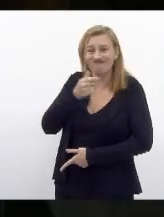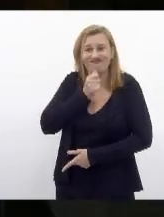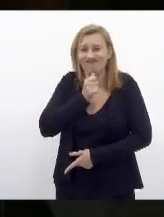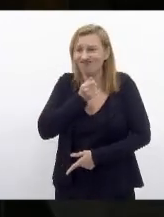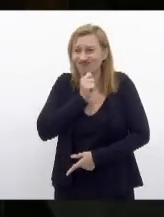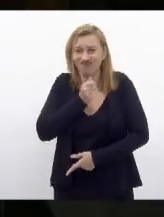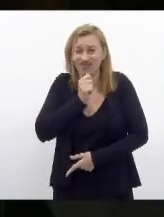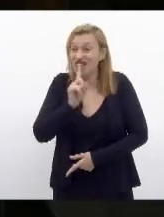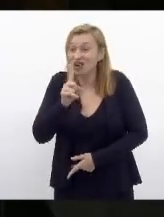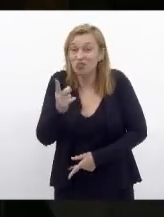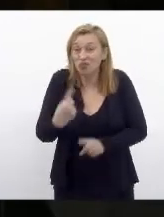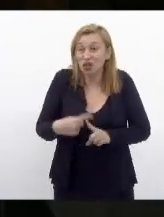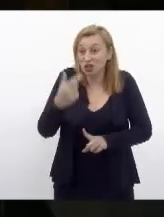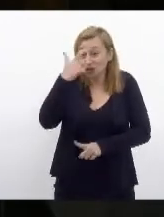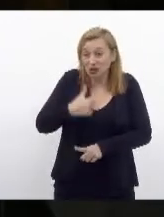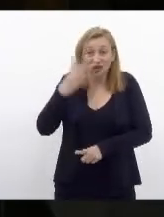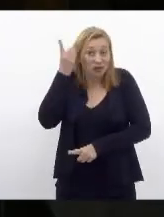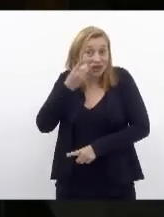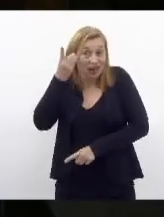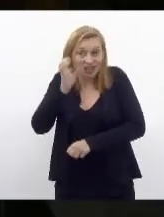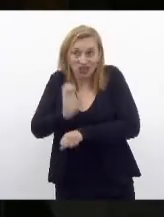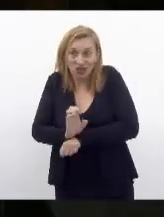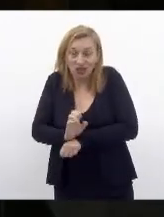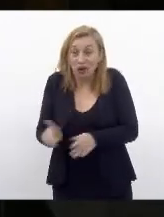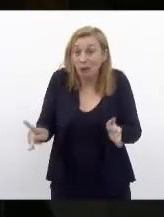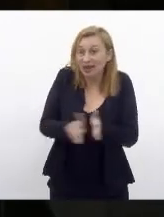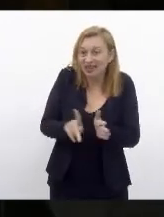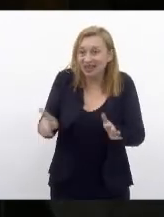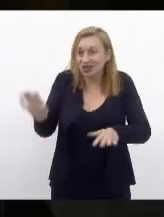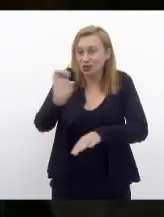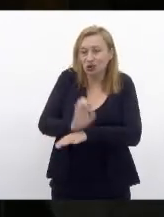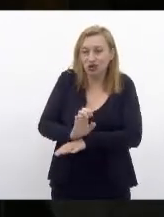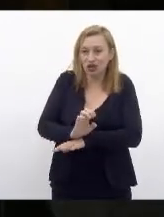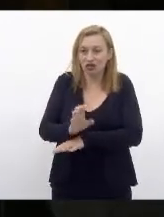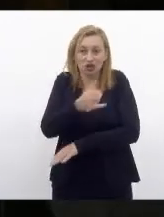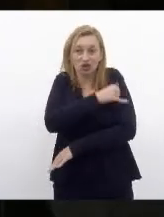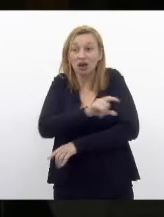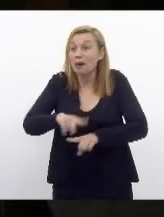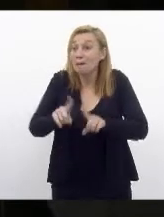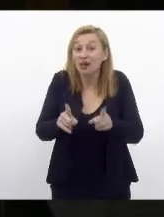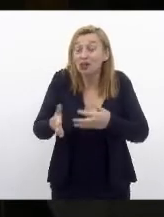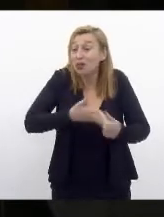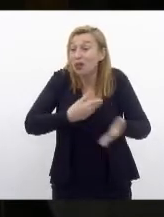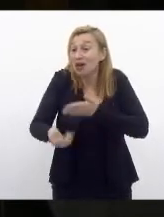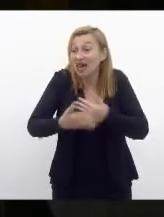E não por ser deputado estadual que compete todo o estado do Rio de Janeiro, não. Mas qualquer